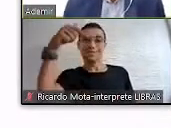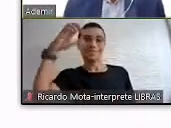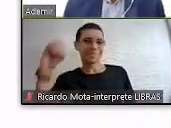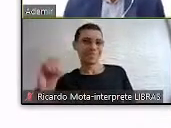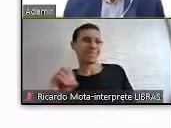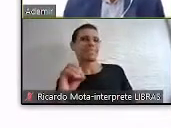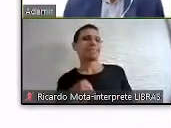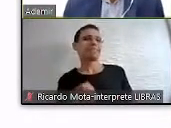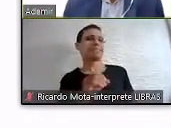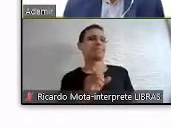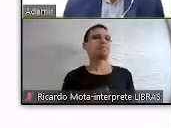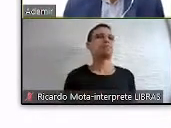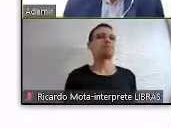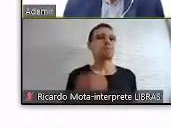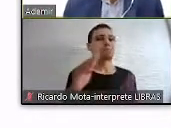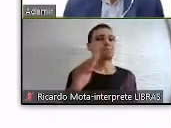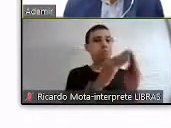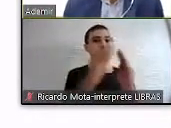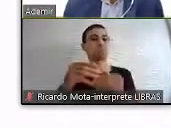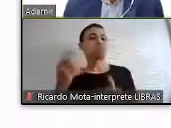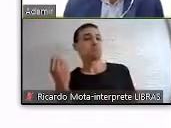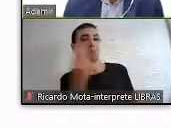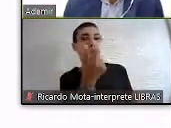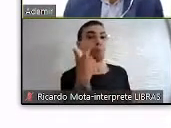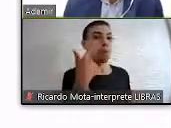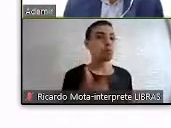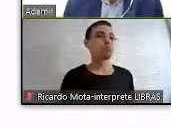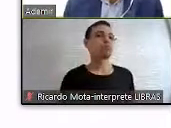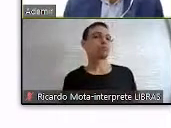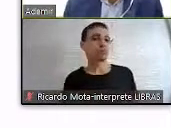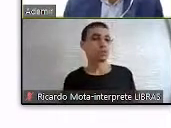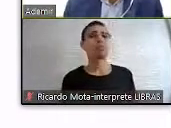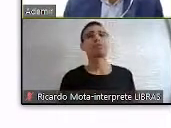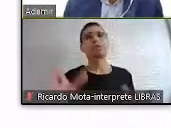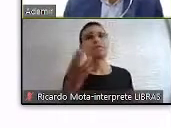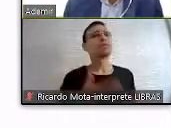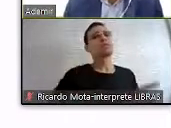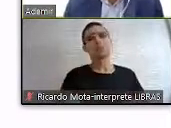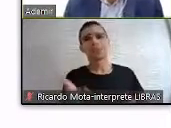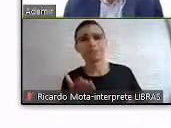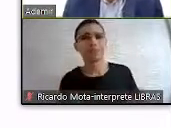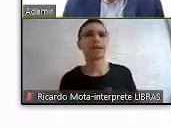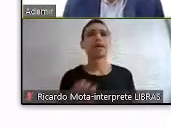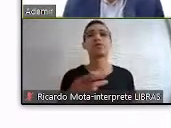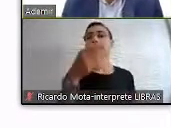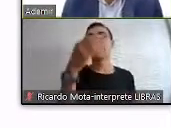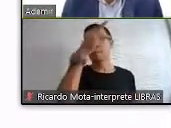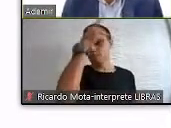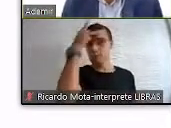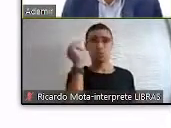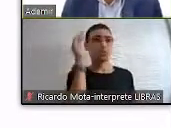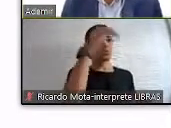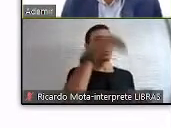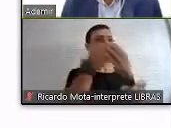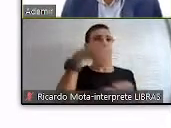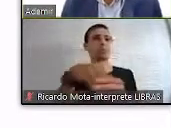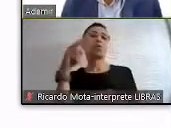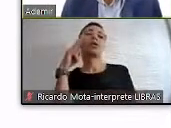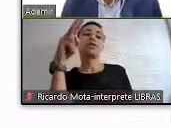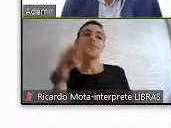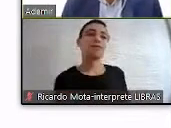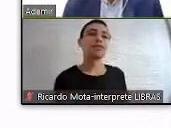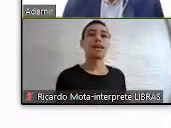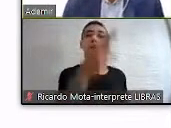o cuidado, a divulgação, a conscientização dos moradores, do usuário desse condomínio, o papel do síndico, dos seus gestores,